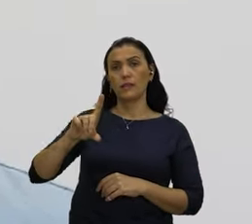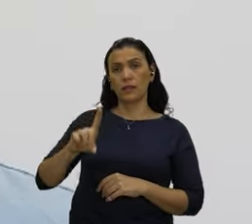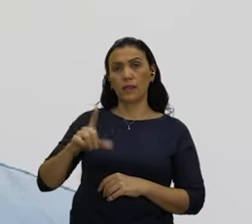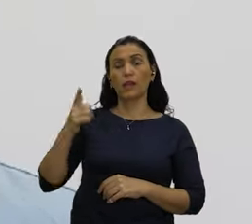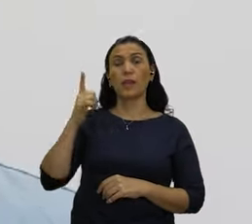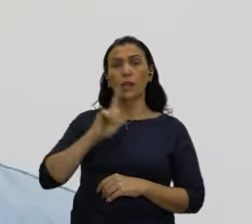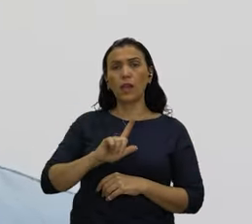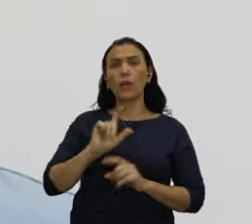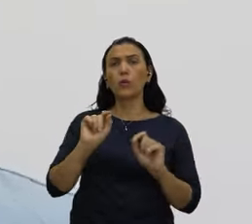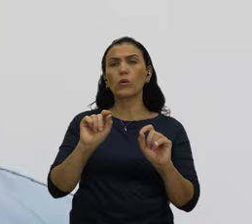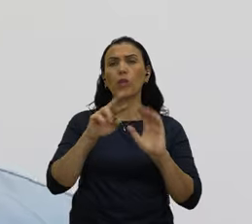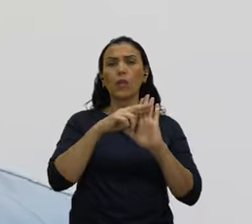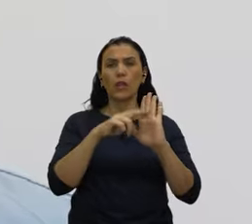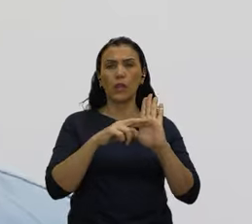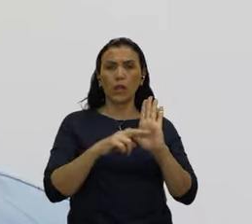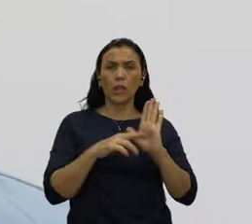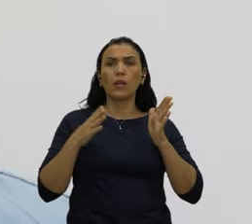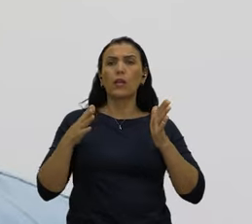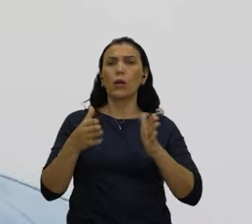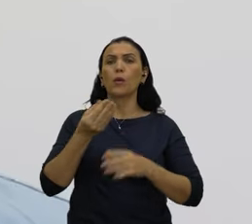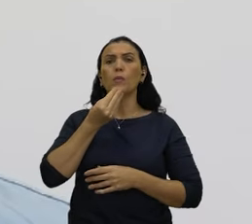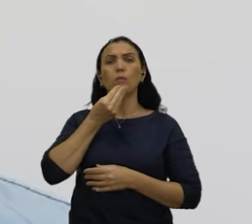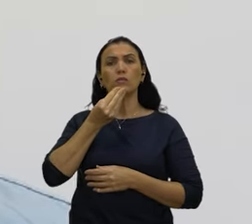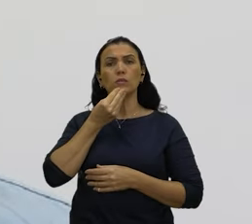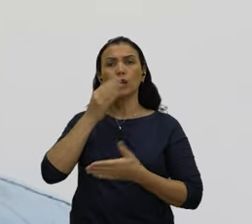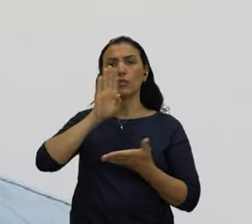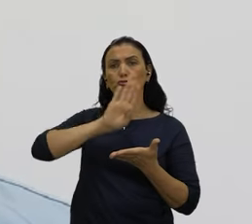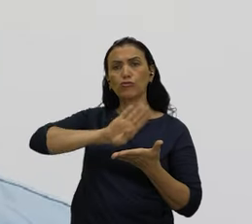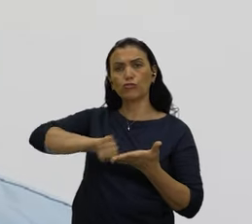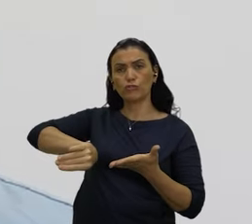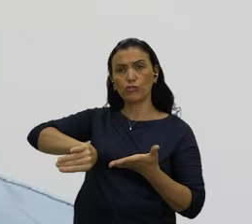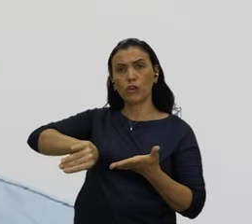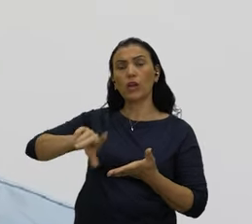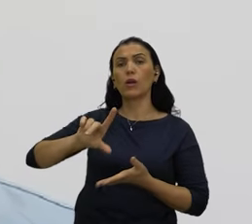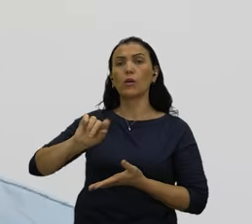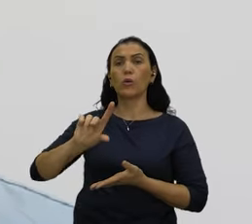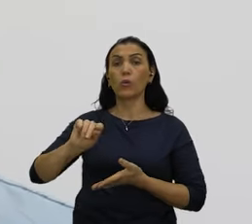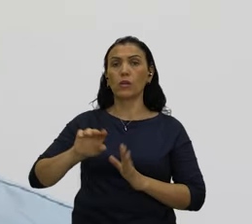medida que corresponde ao custo de oportunidade para retirar